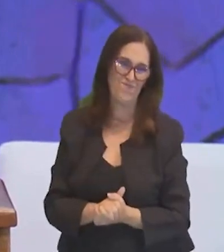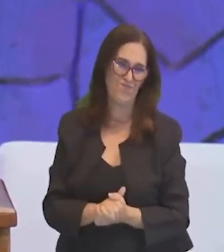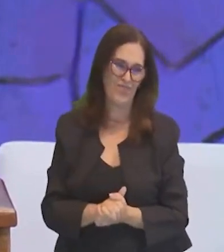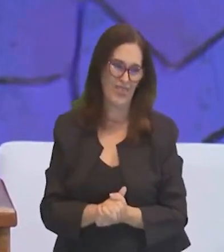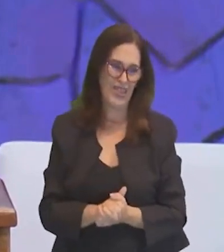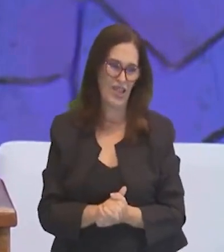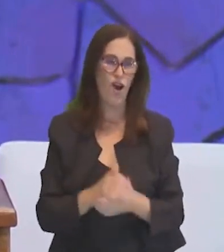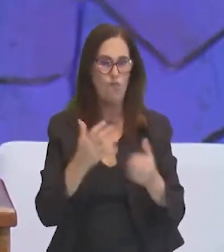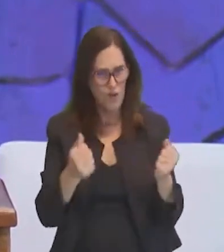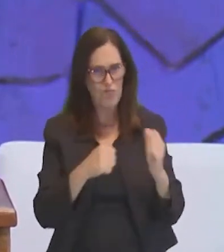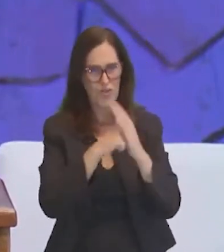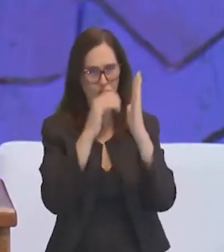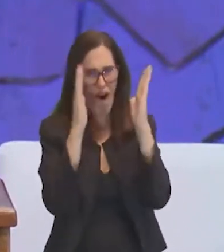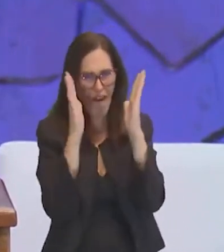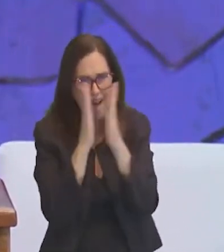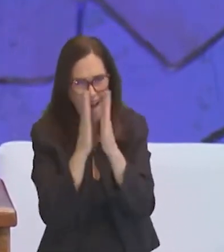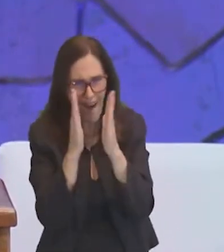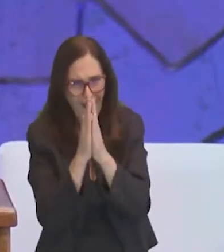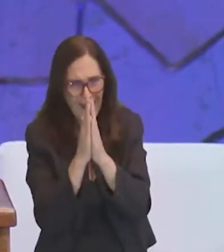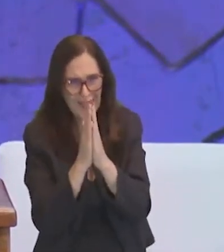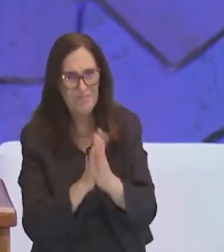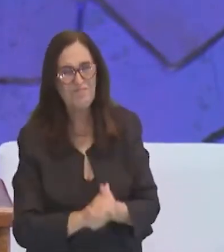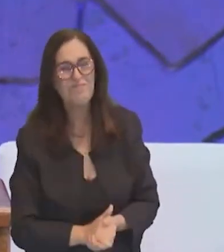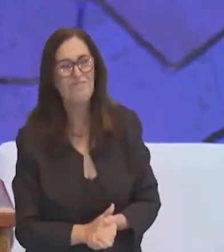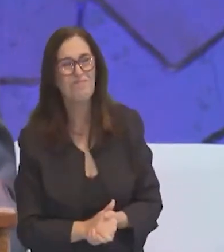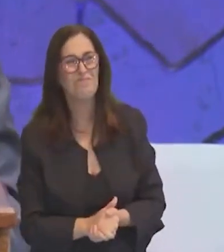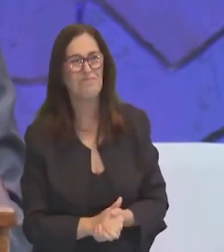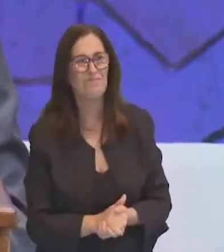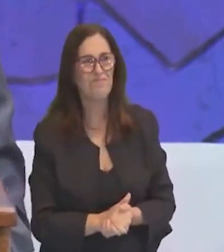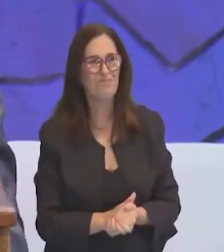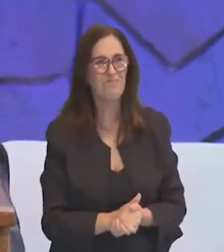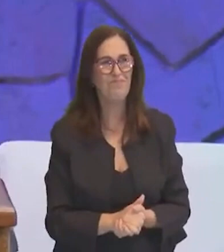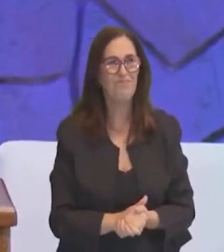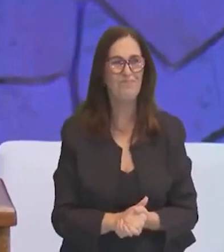Curve a sua cabeça, eu quero orar por você.